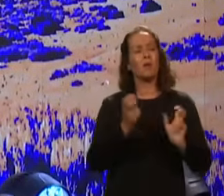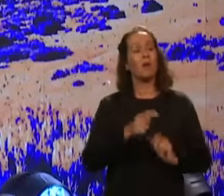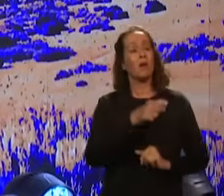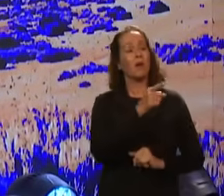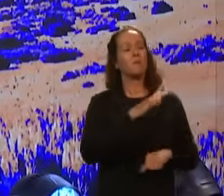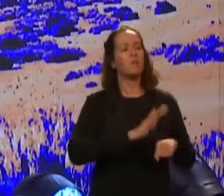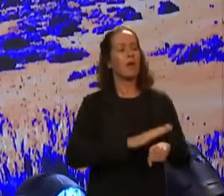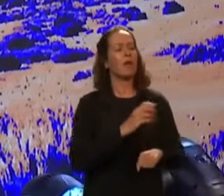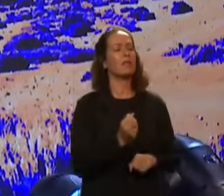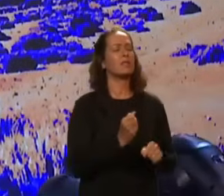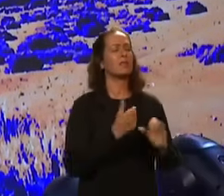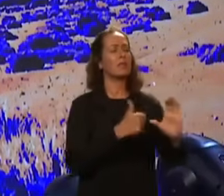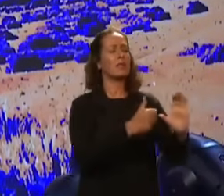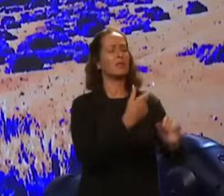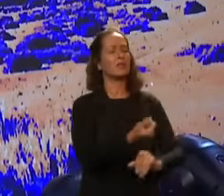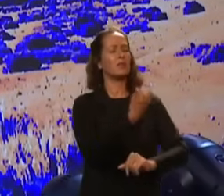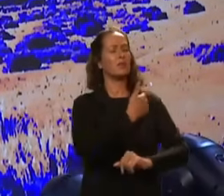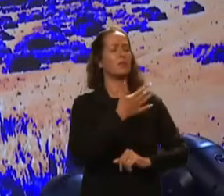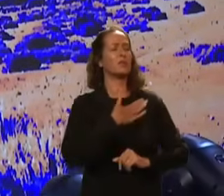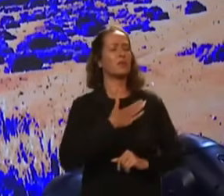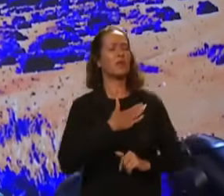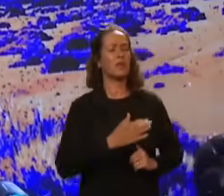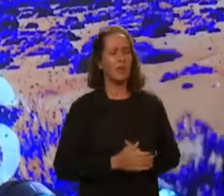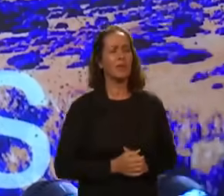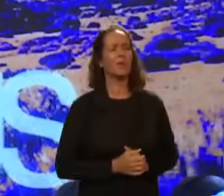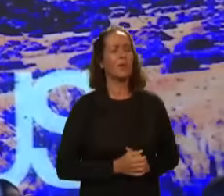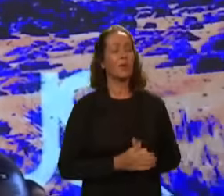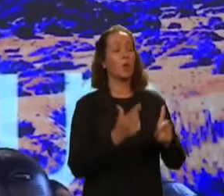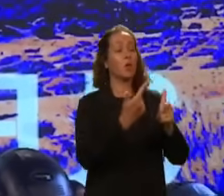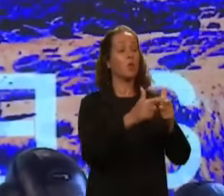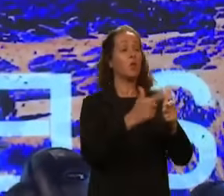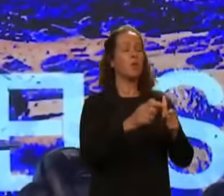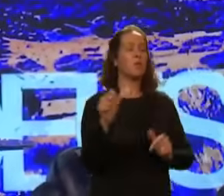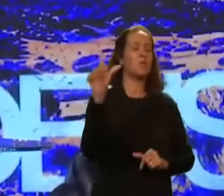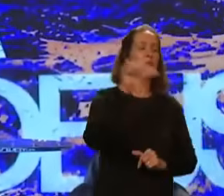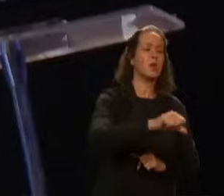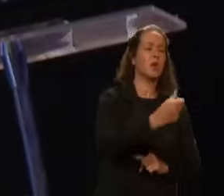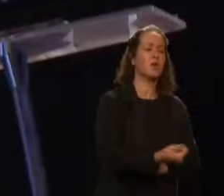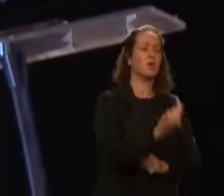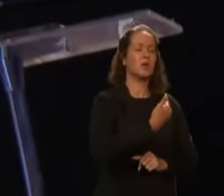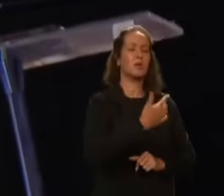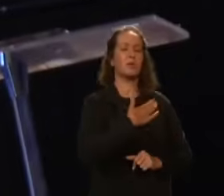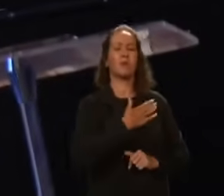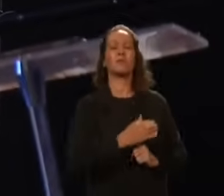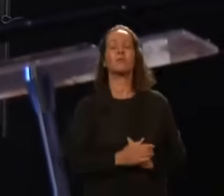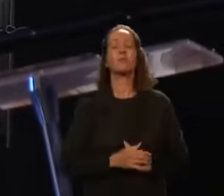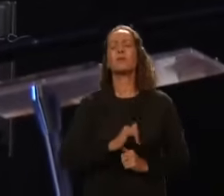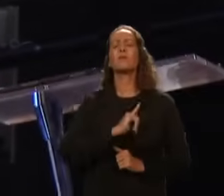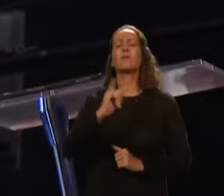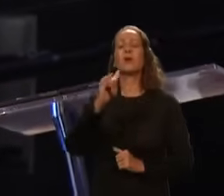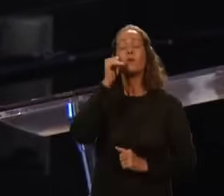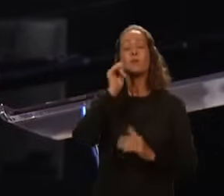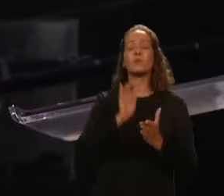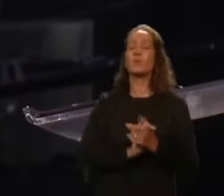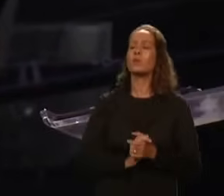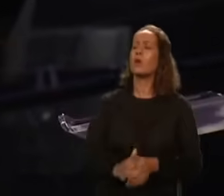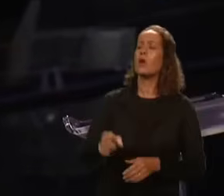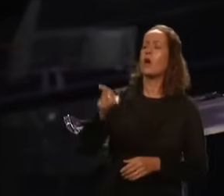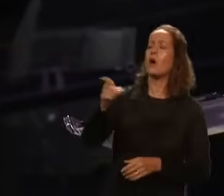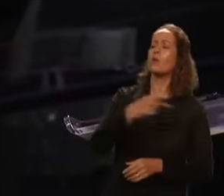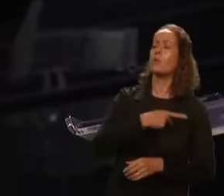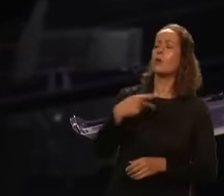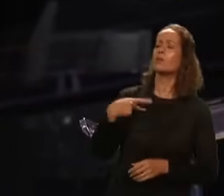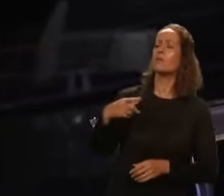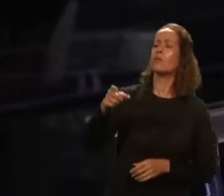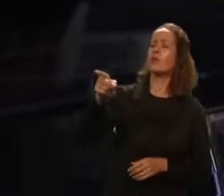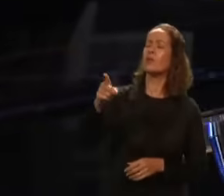que eu, e vivendo um negócio muito mais terrível do que eu. Olha lá, Patrícia, outra pessoa, meu Deus, olha o pastor